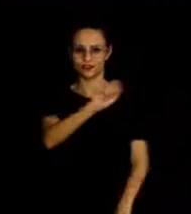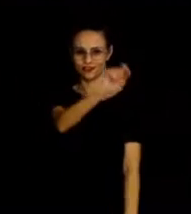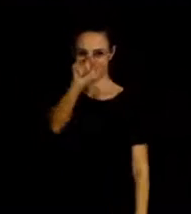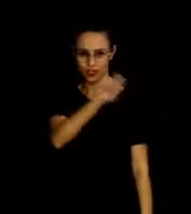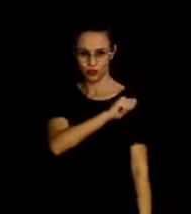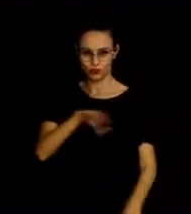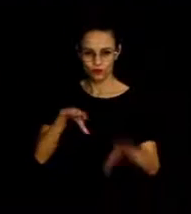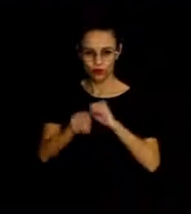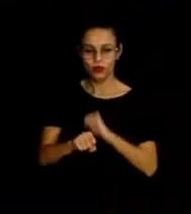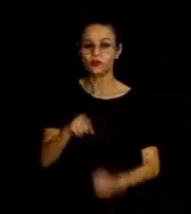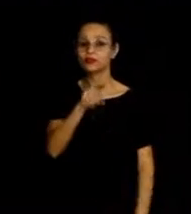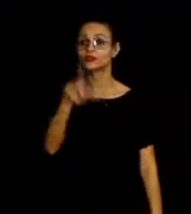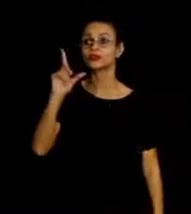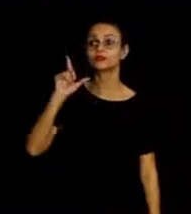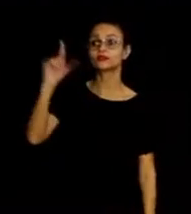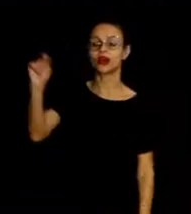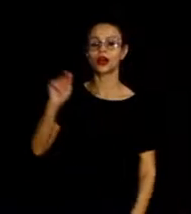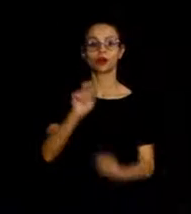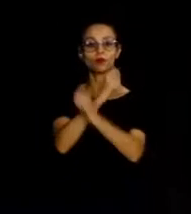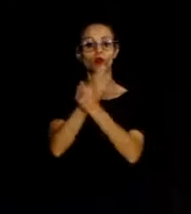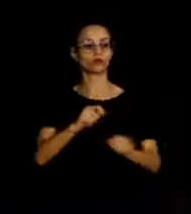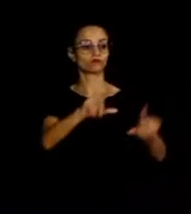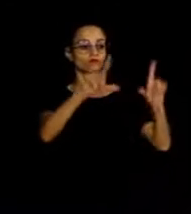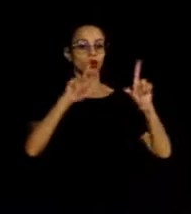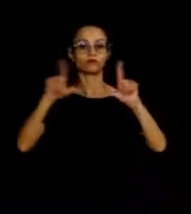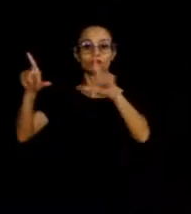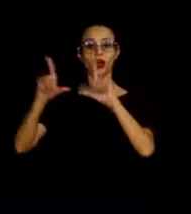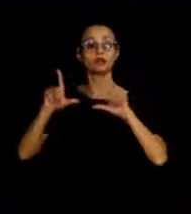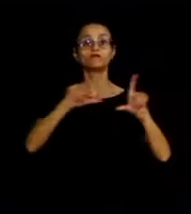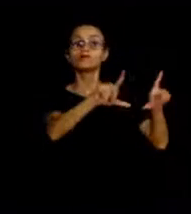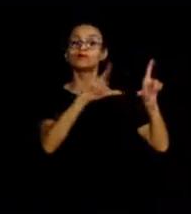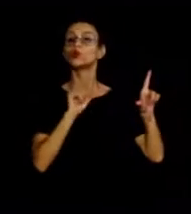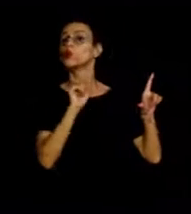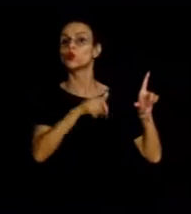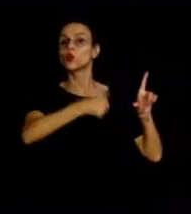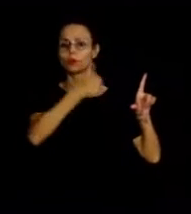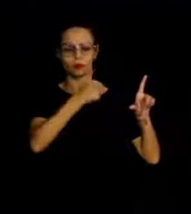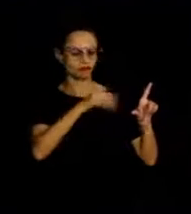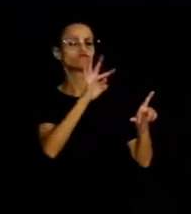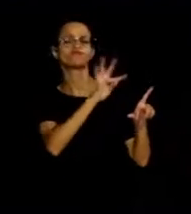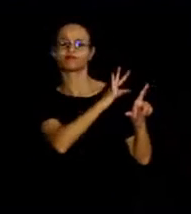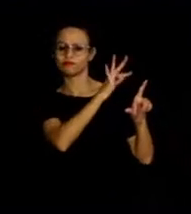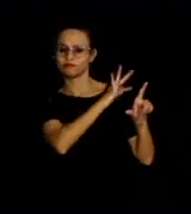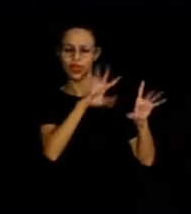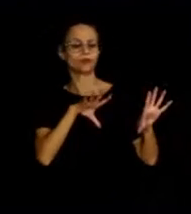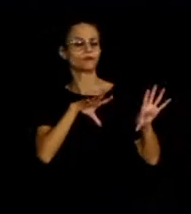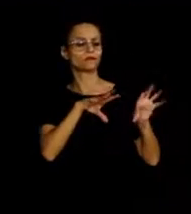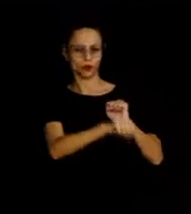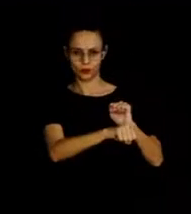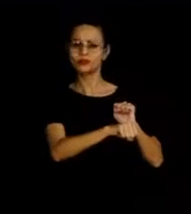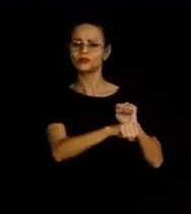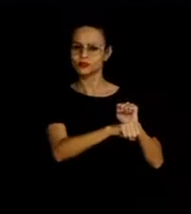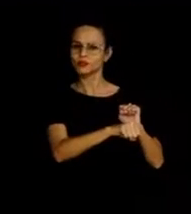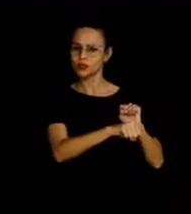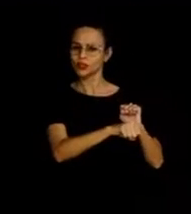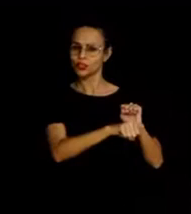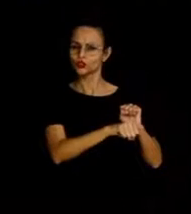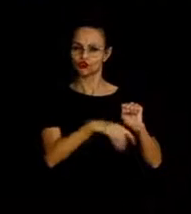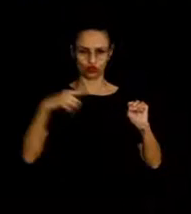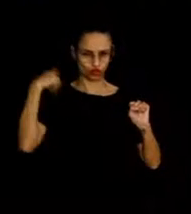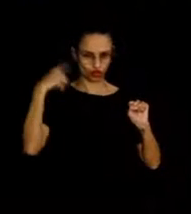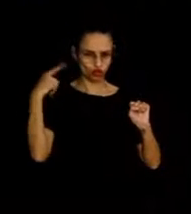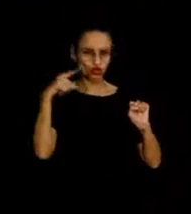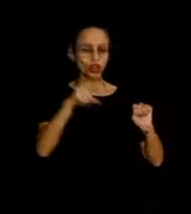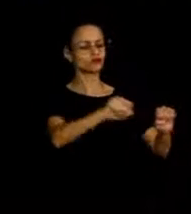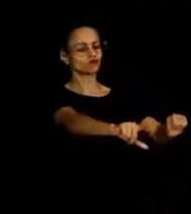concluíam você sai da PUC levando dois diplomas o primeiro diploma é diploma técnico da formação e o diploma de direito